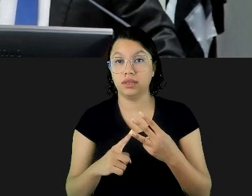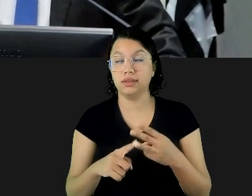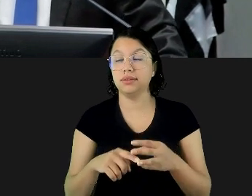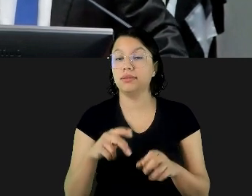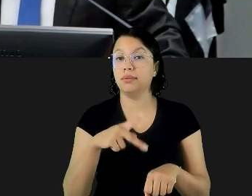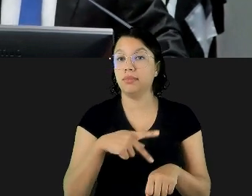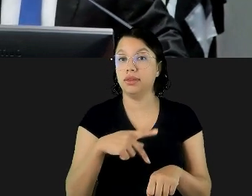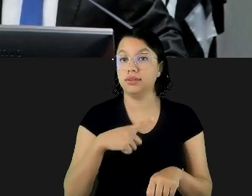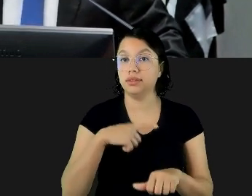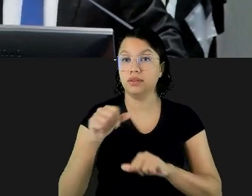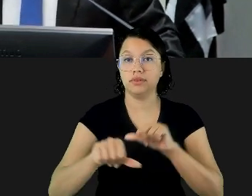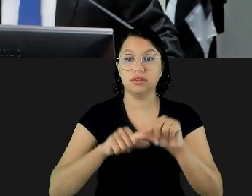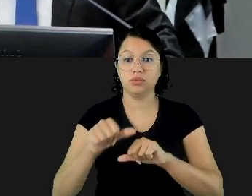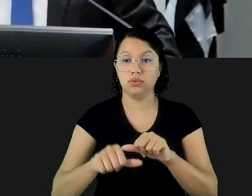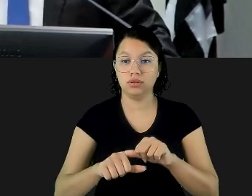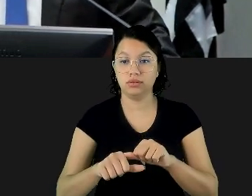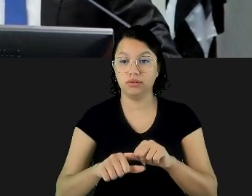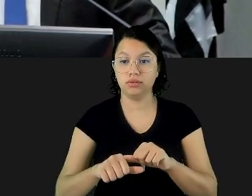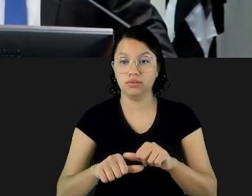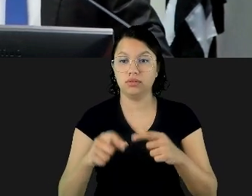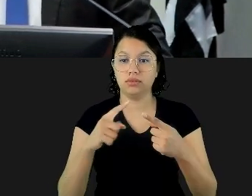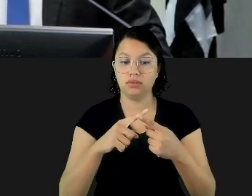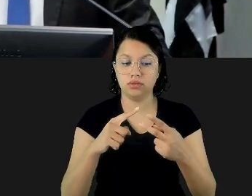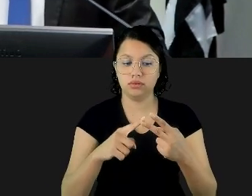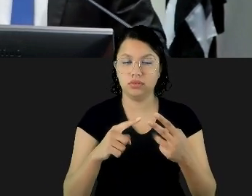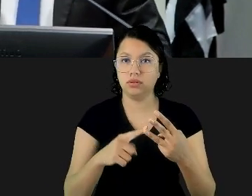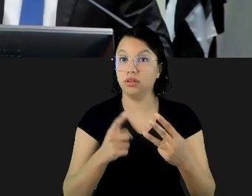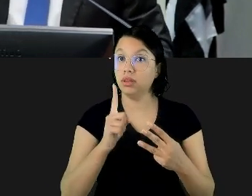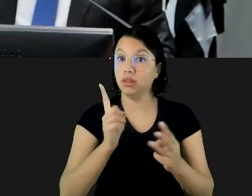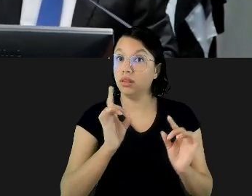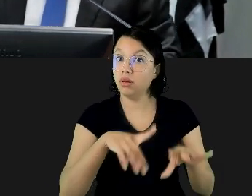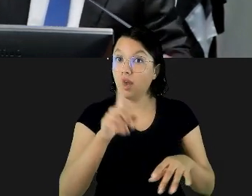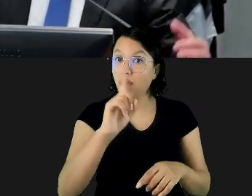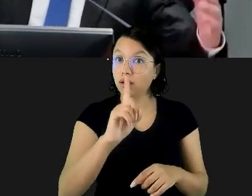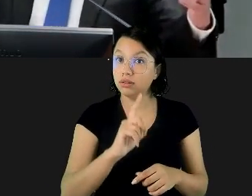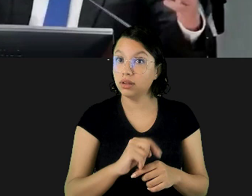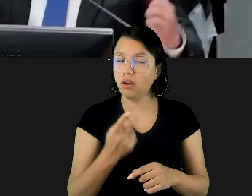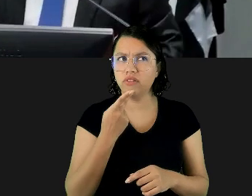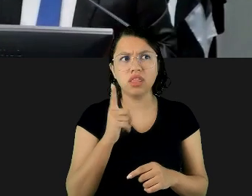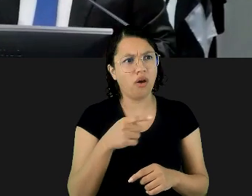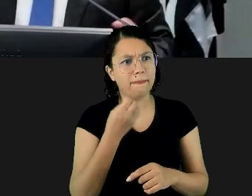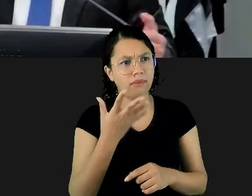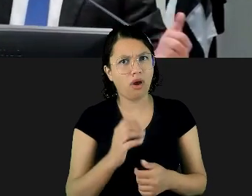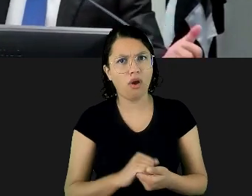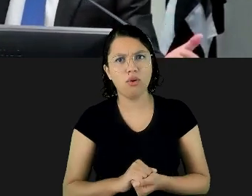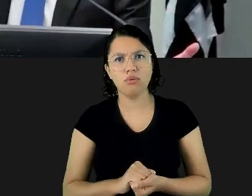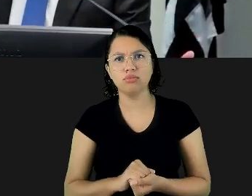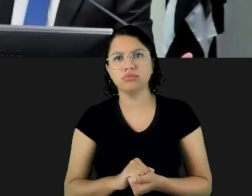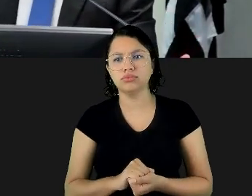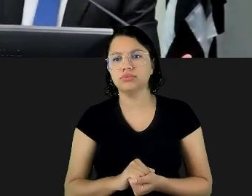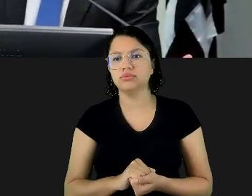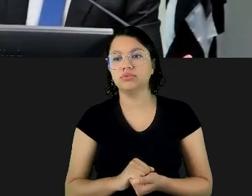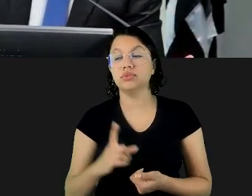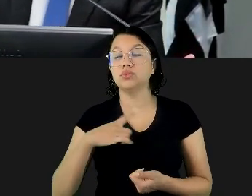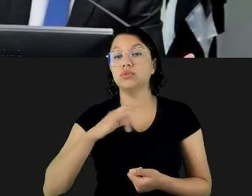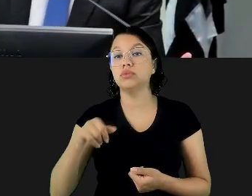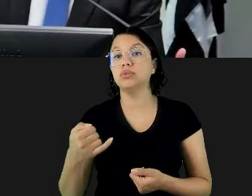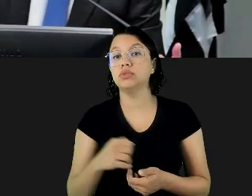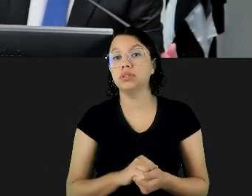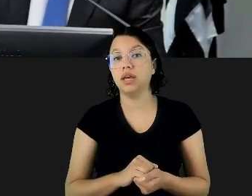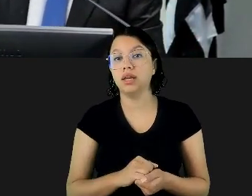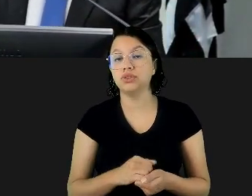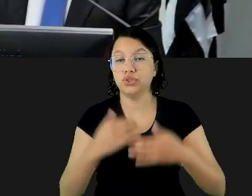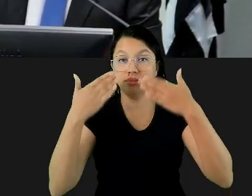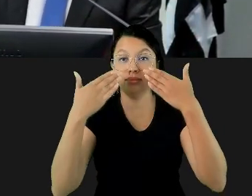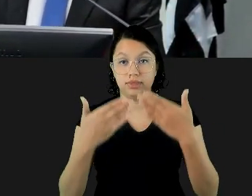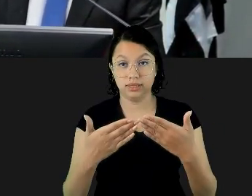alternância, os 3 não desprezaram o projeto. Não, isso é muito bom. Eu tive a oportunidade de apresentar isso tanto